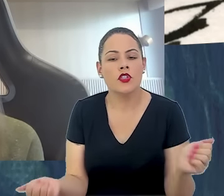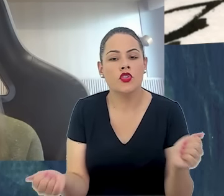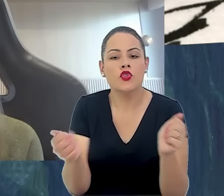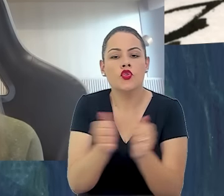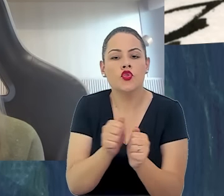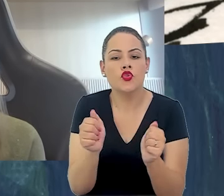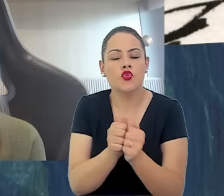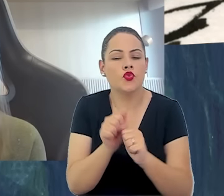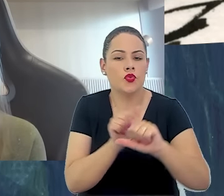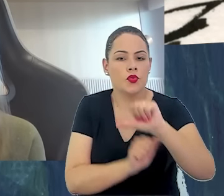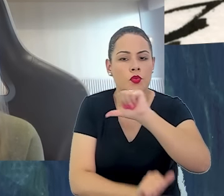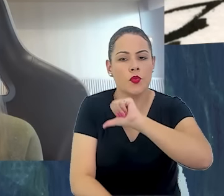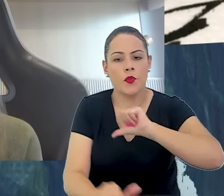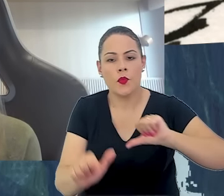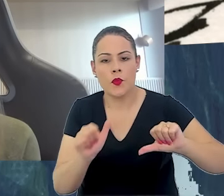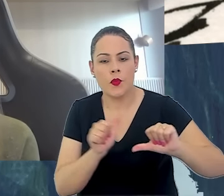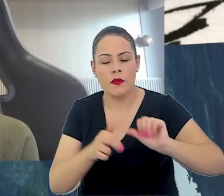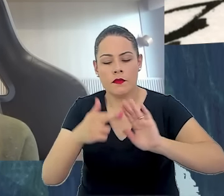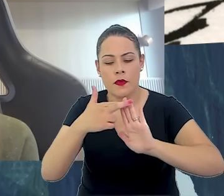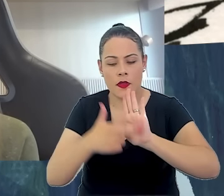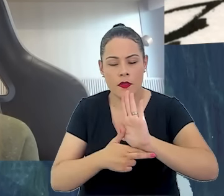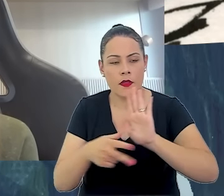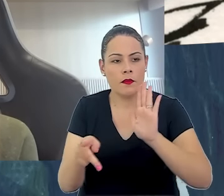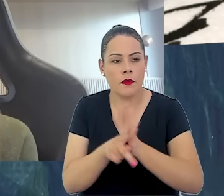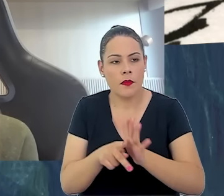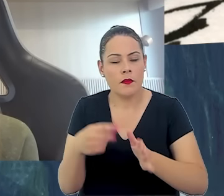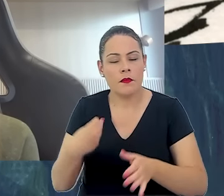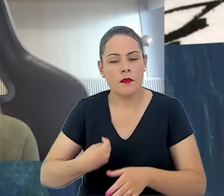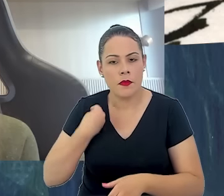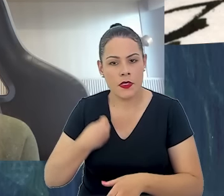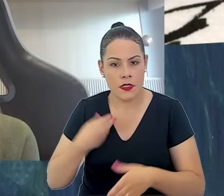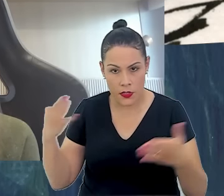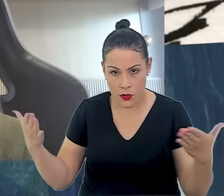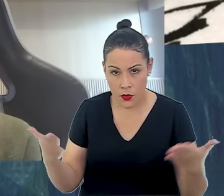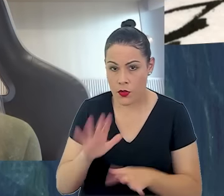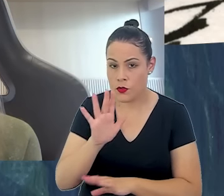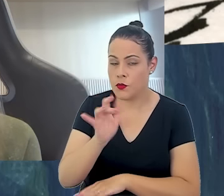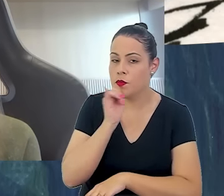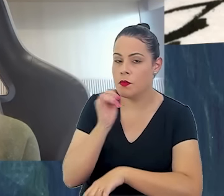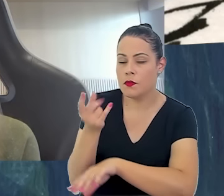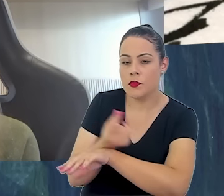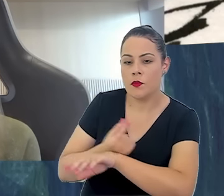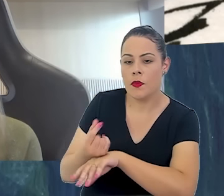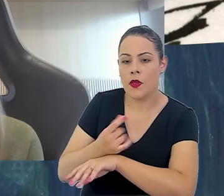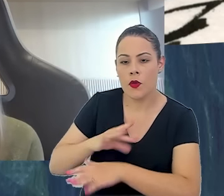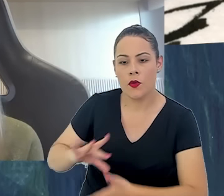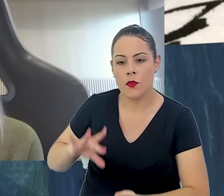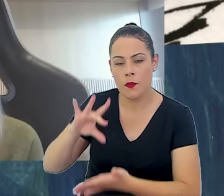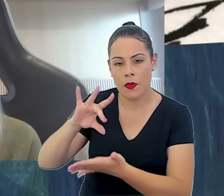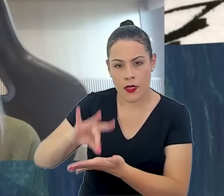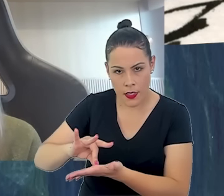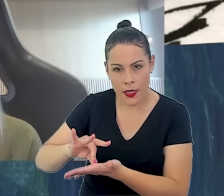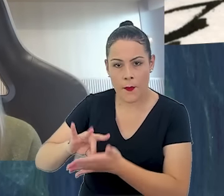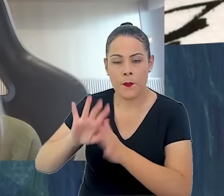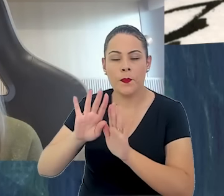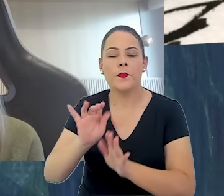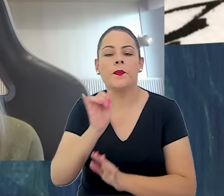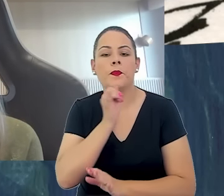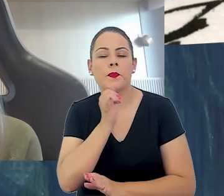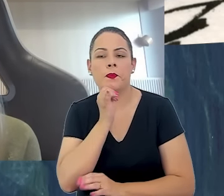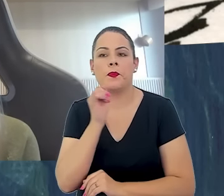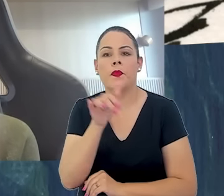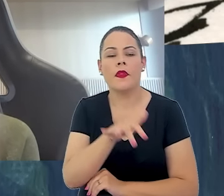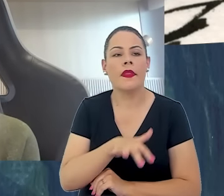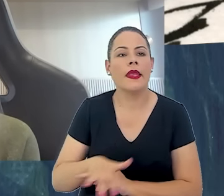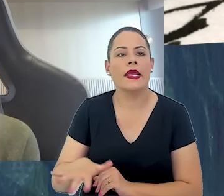colocados juntos com as transformações regulatórias que estão em curso, por exemplo, na economia real. Por